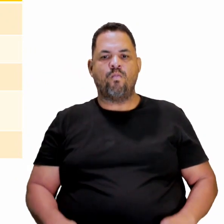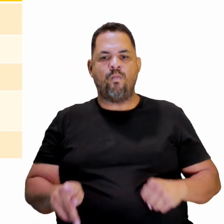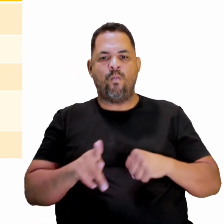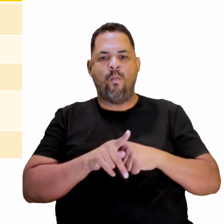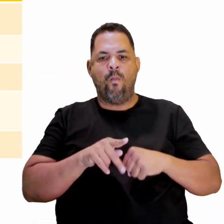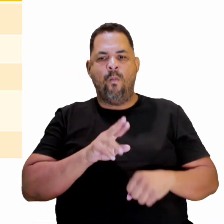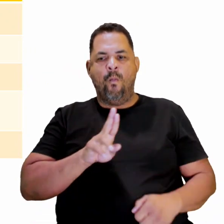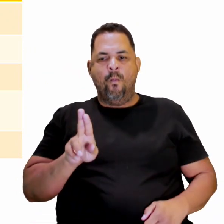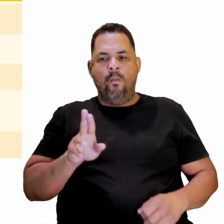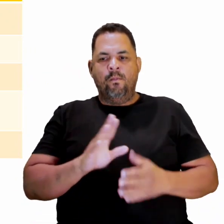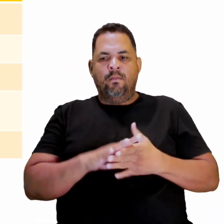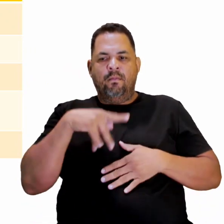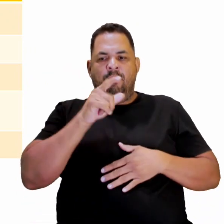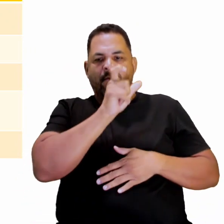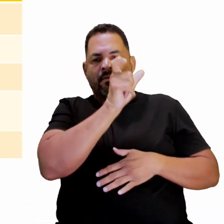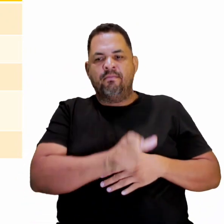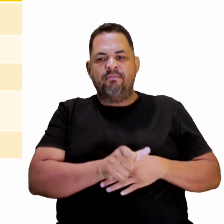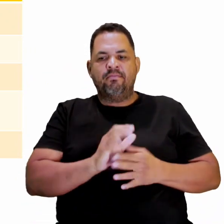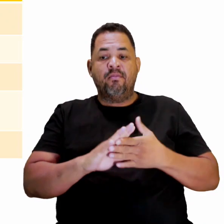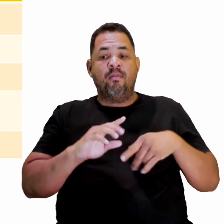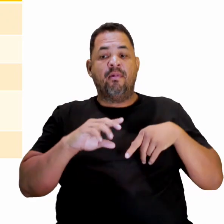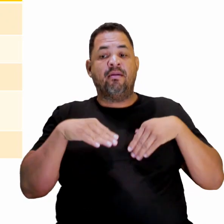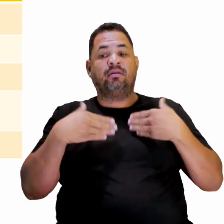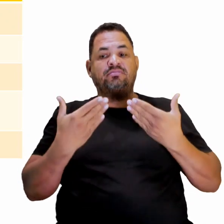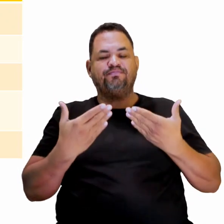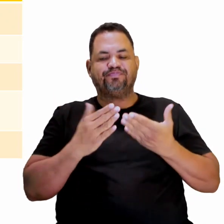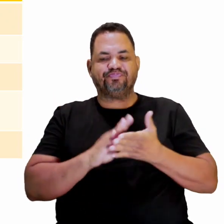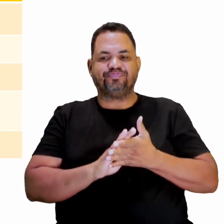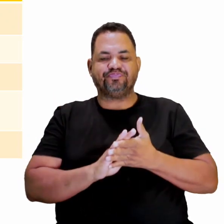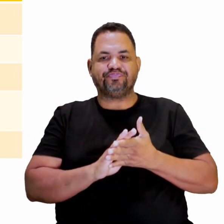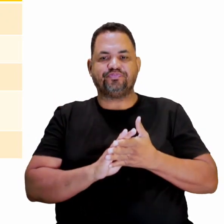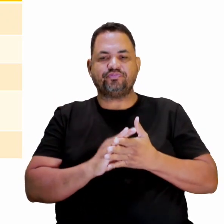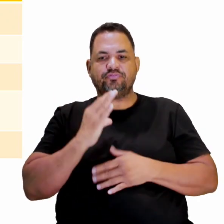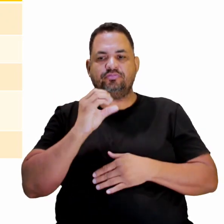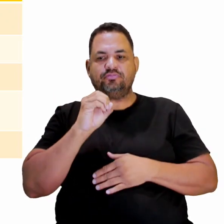se referir ao sujeito ou ao objeto da oração.